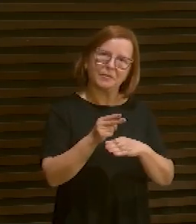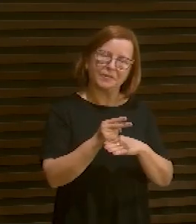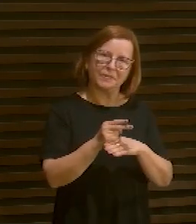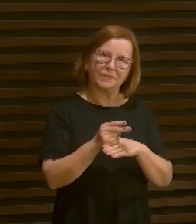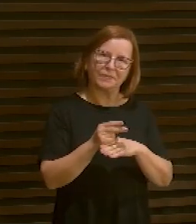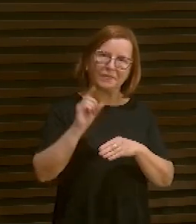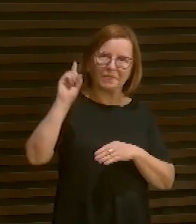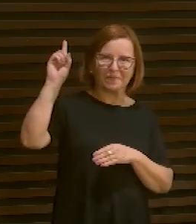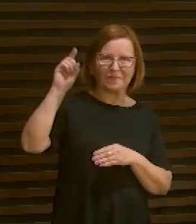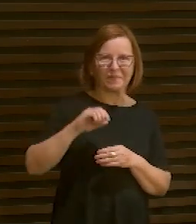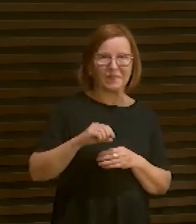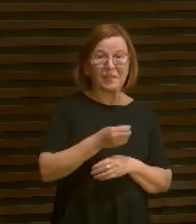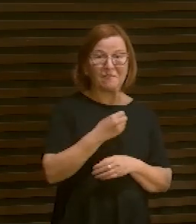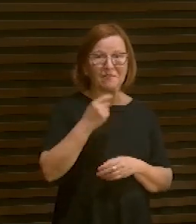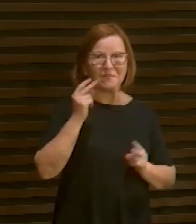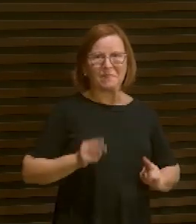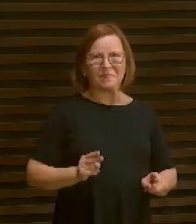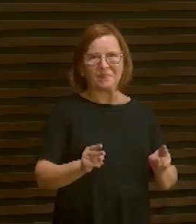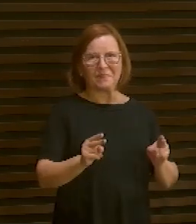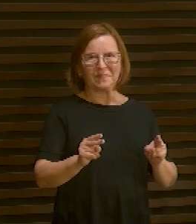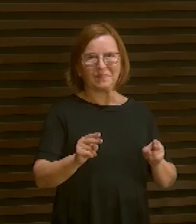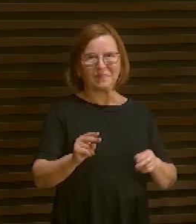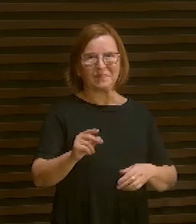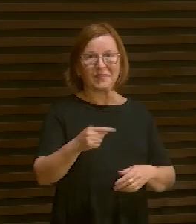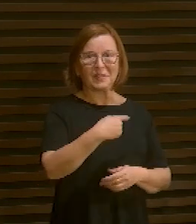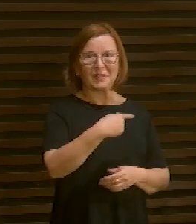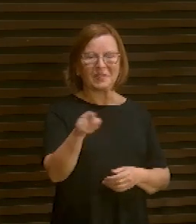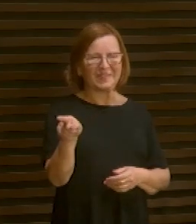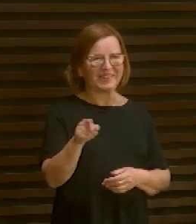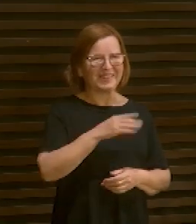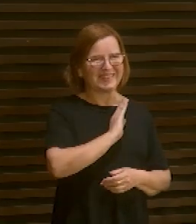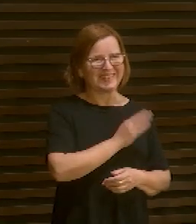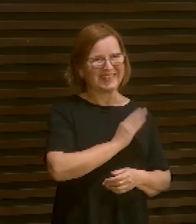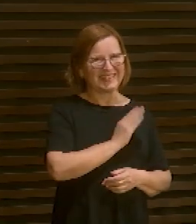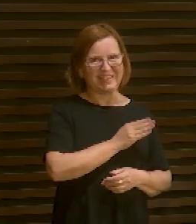buscam. Viva para sempre o vosso coração.